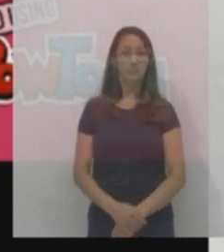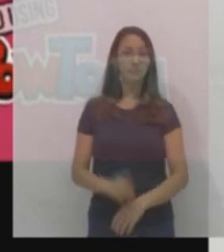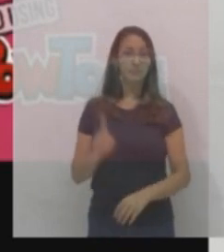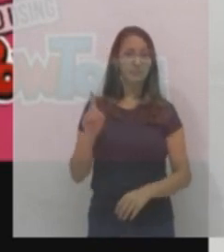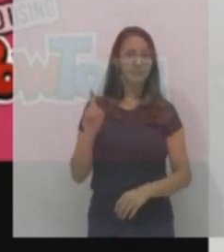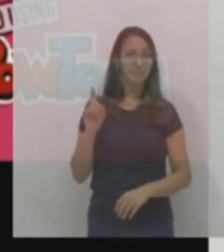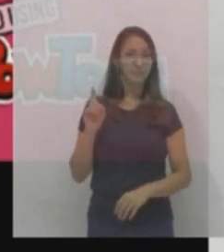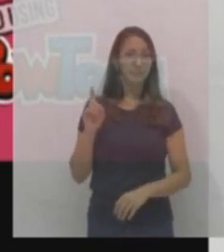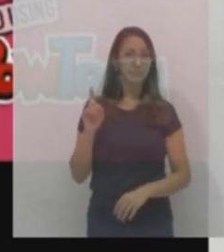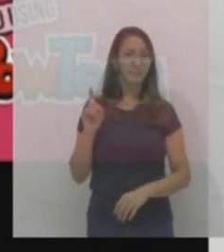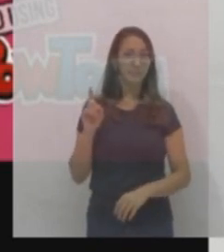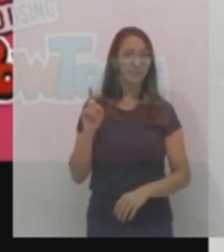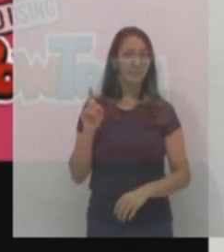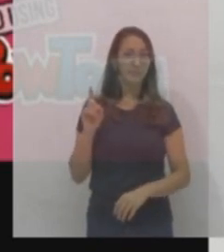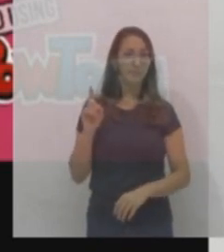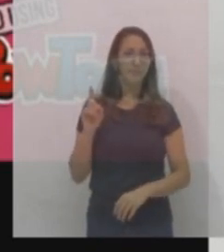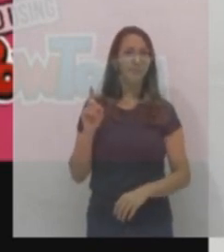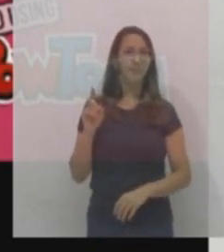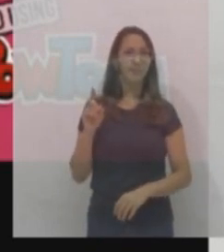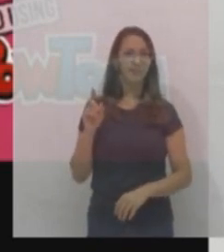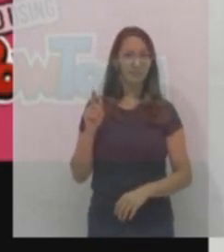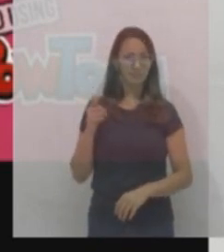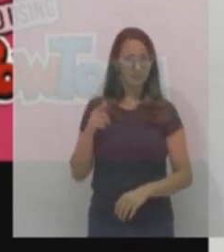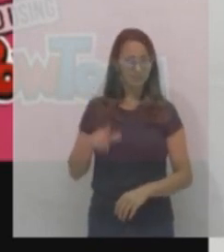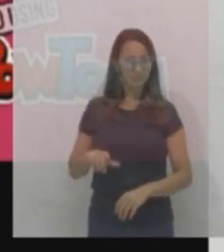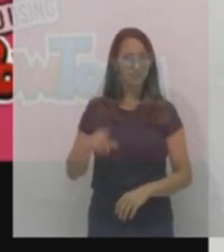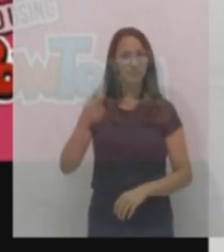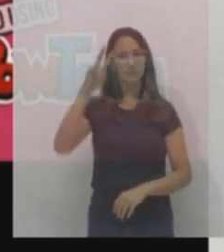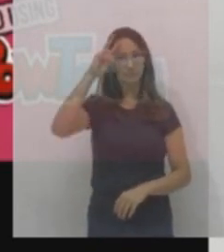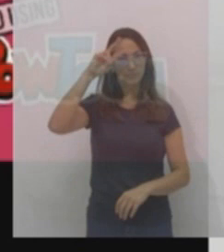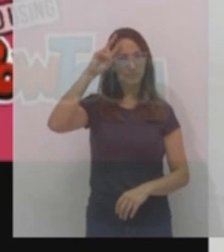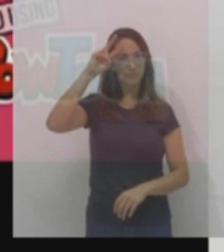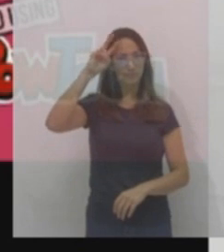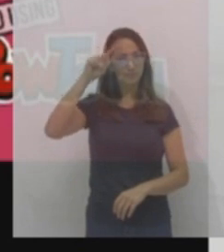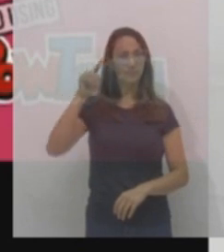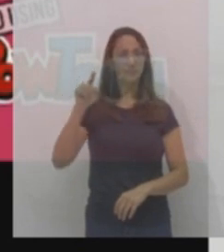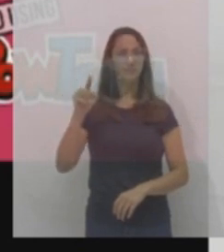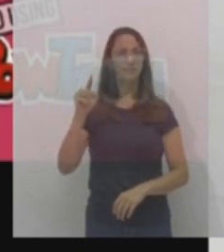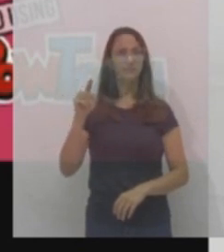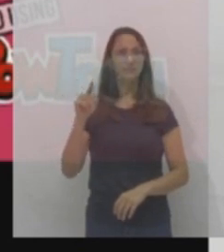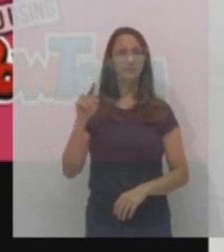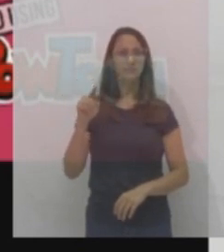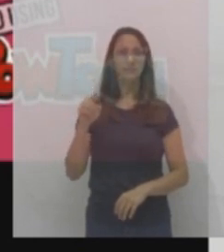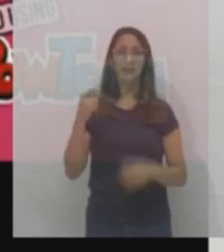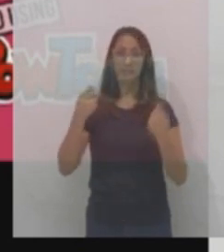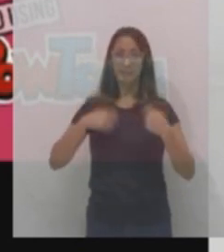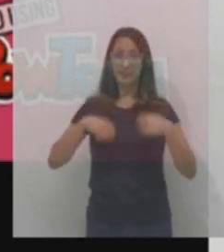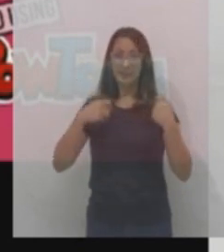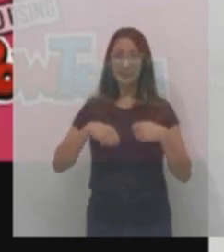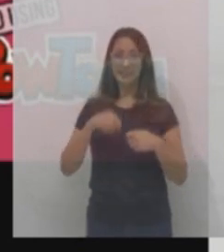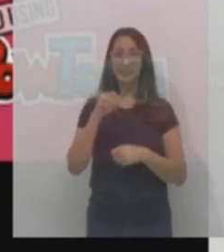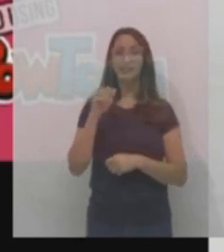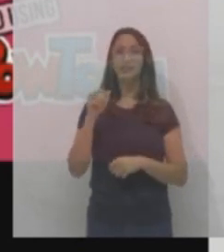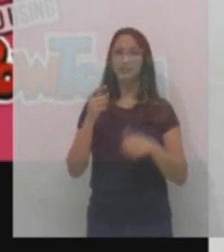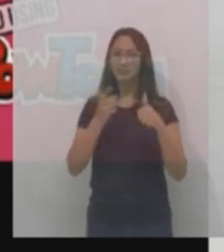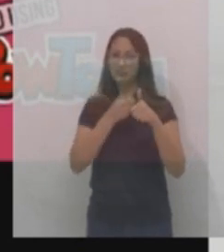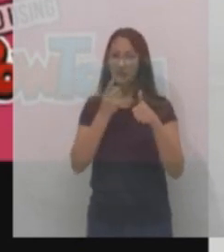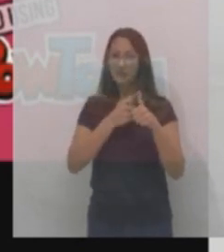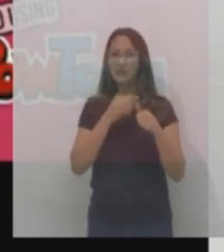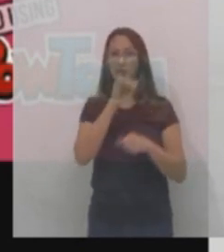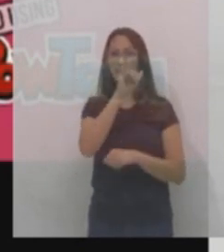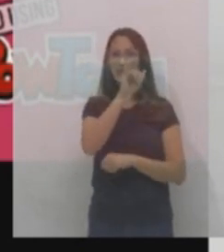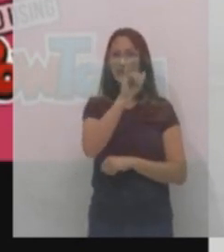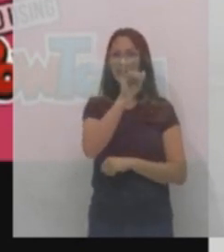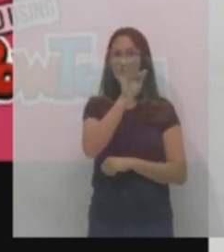Ok? Para quem ainda tem alguma dúvida, sempre revisa para reforçar mais ainda, tá? Então, eu preciso do meu if, que eu já disse que é o nosso